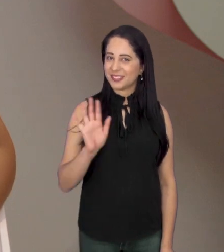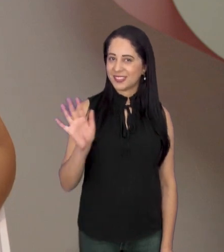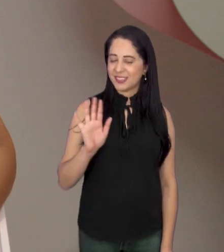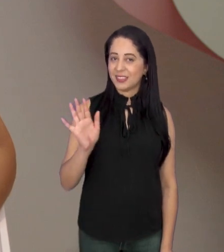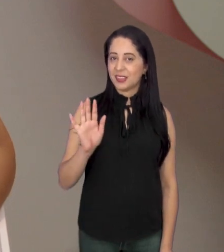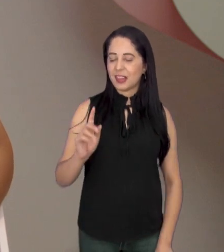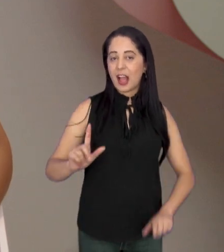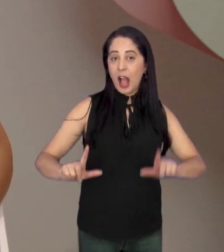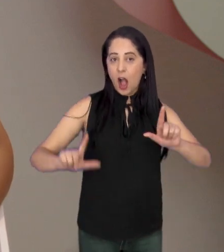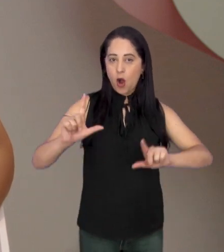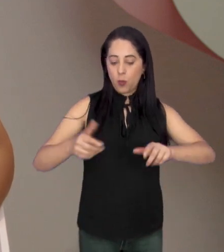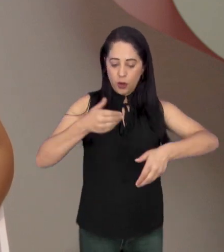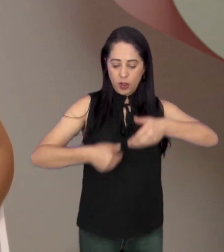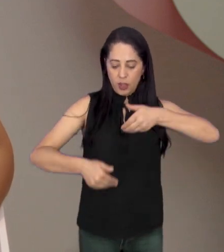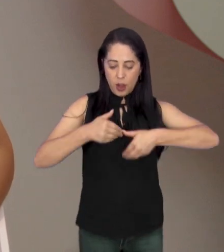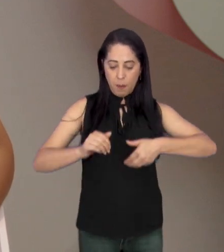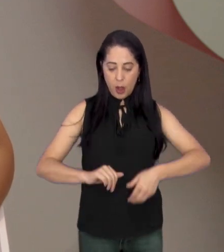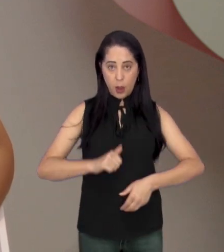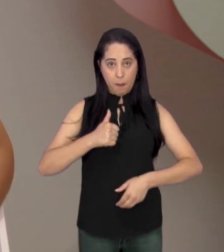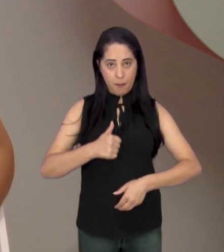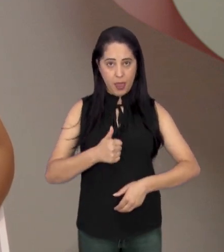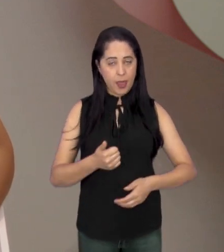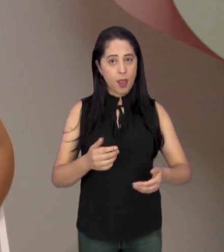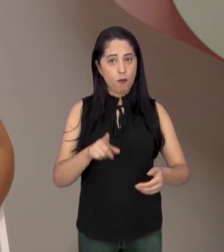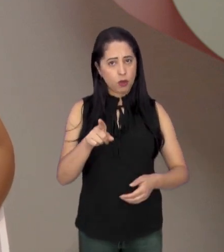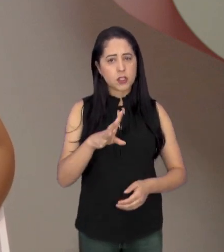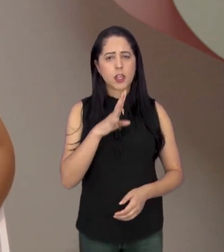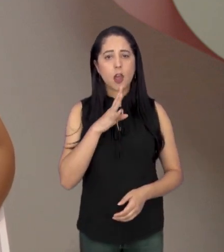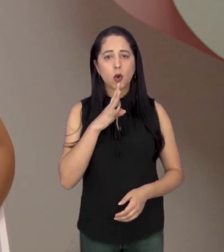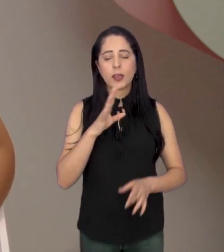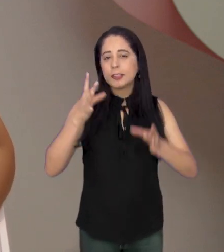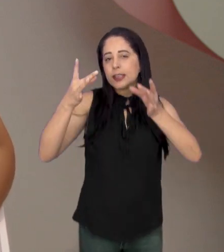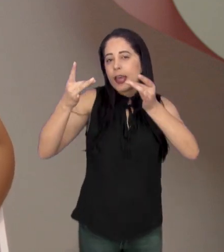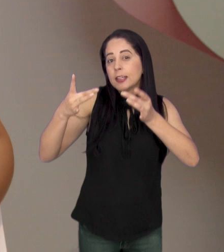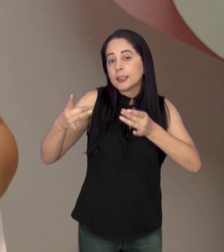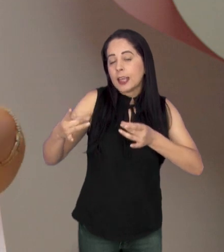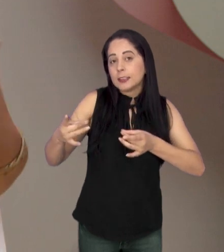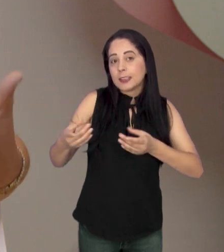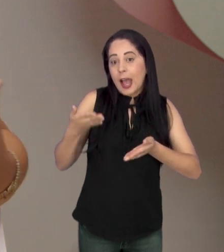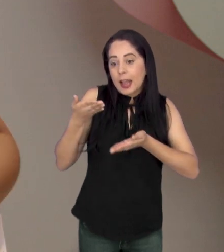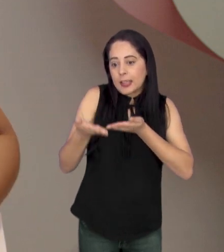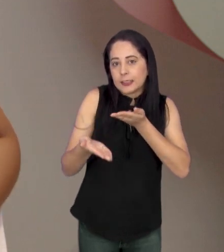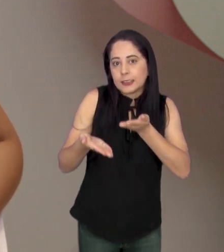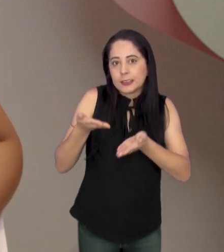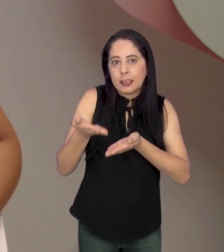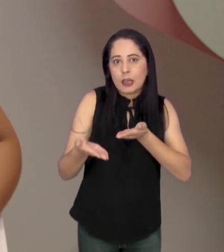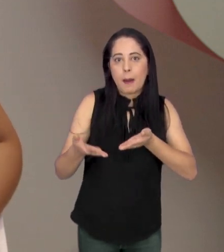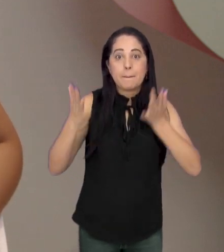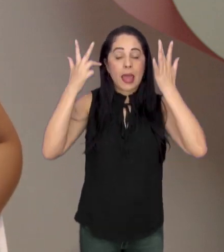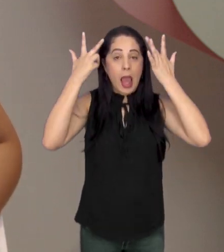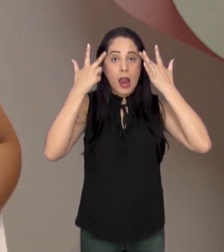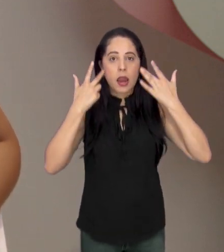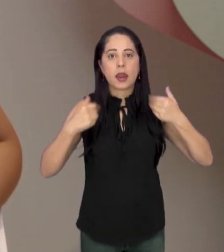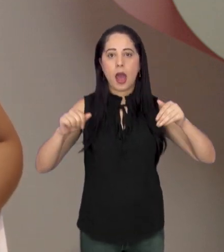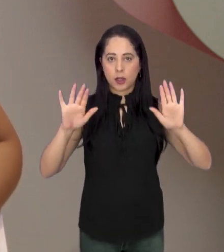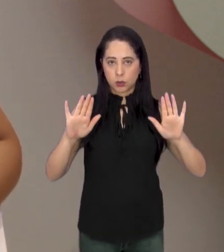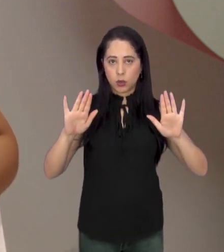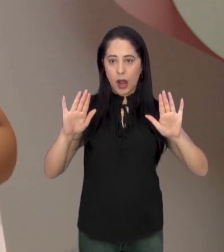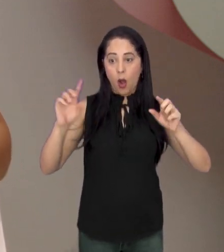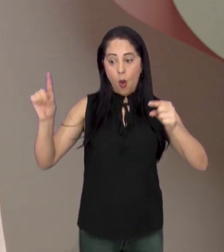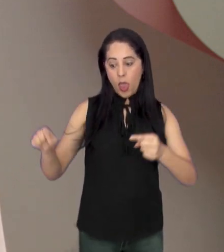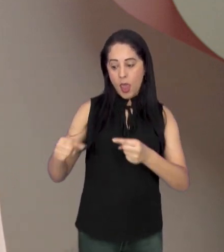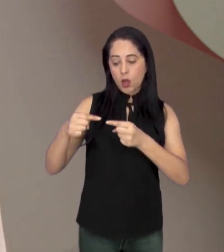Olá, no De Bem com Você de hoje você vai conhecer detalhes da naturopatia, que é uma forma de assistência médica que